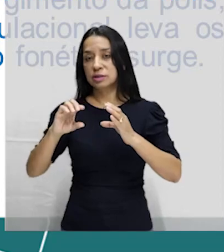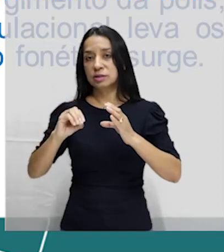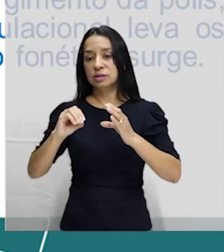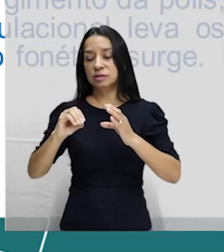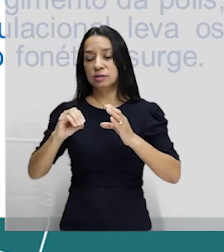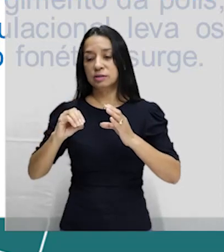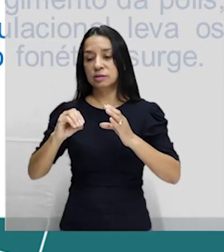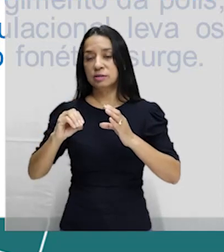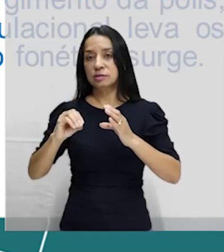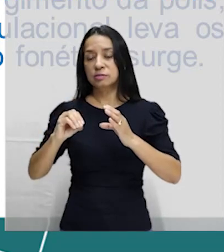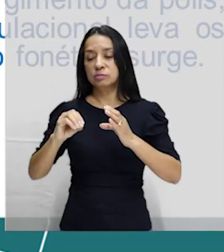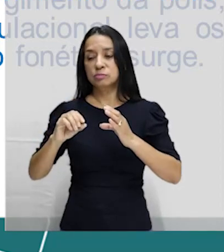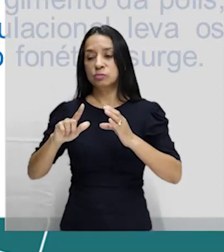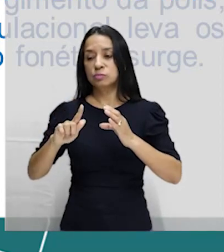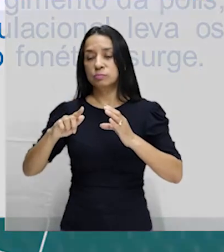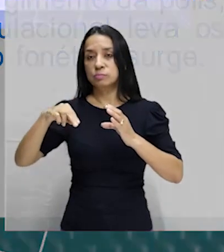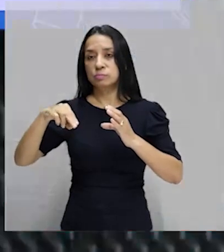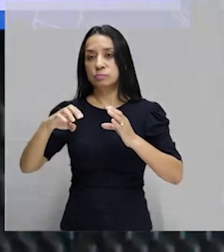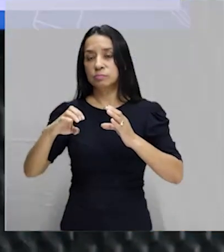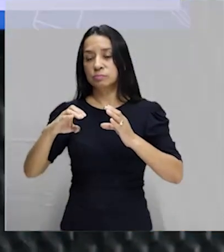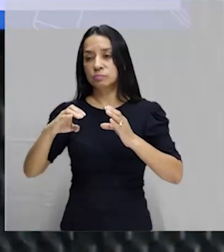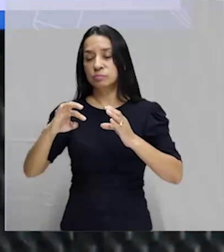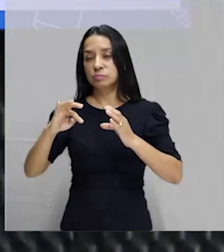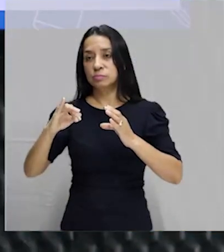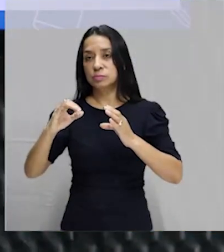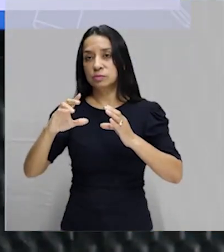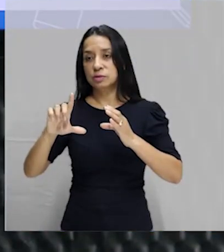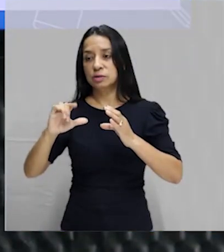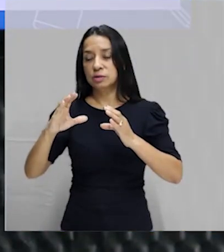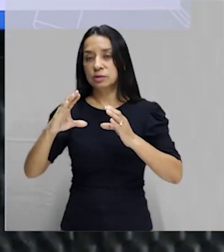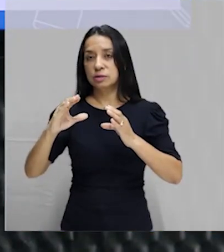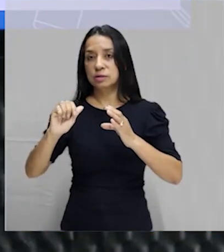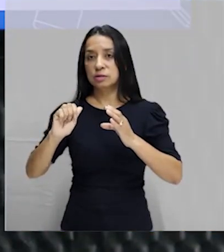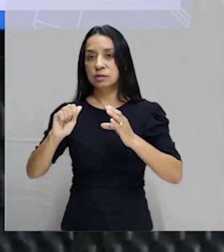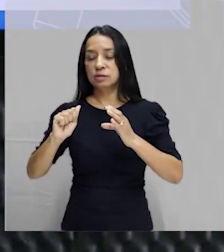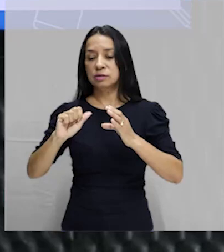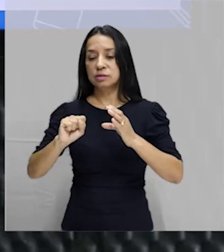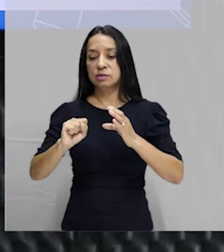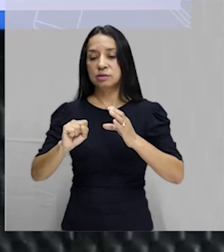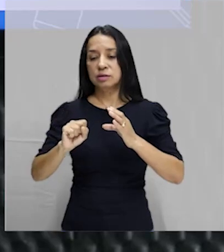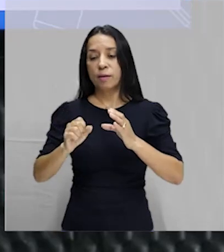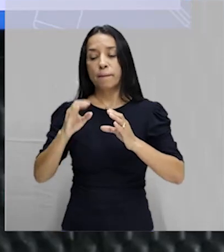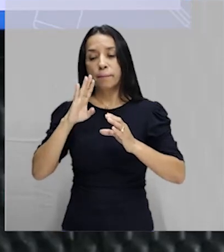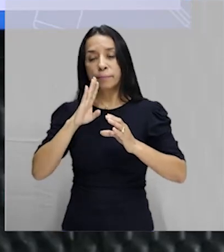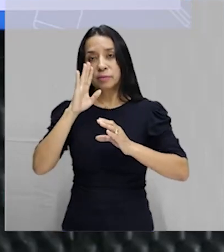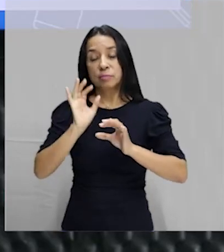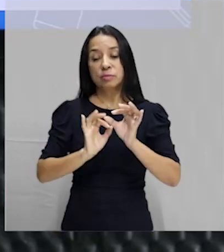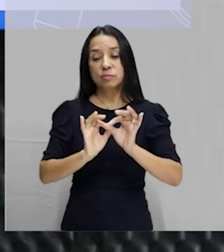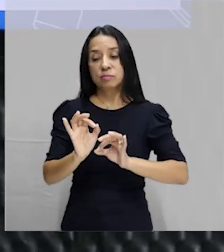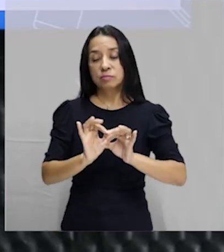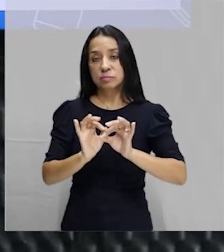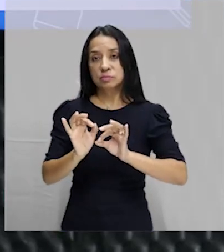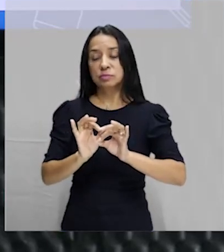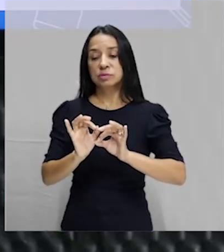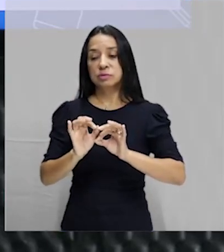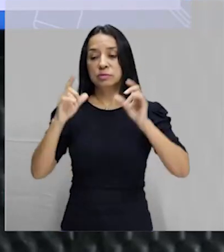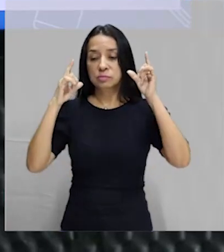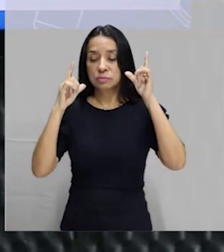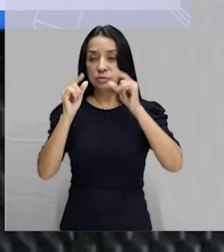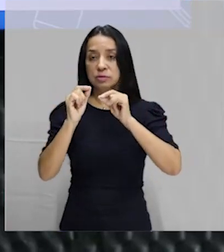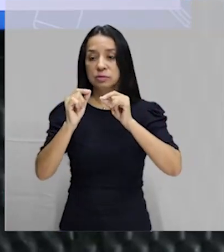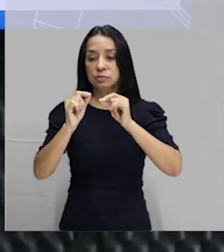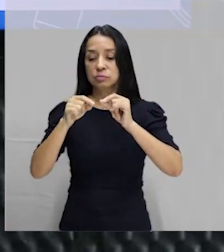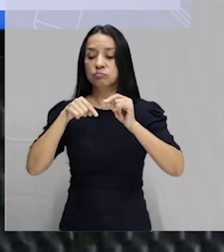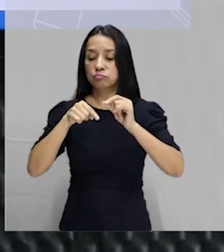genos. O genos é a principal forma de organização dos helenos durante essa fase. E quando você fala